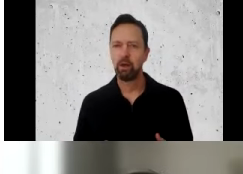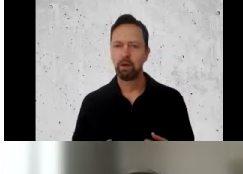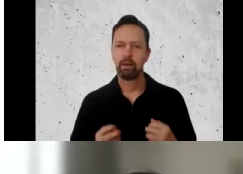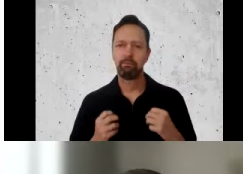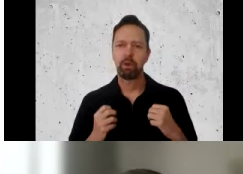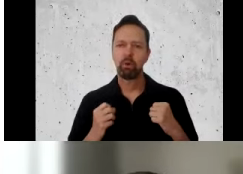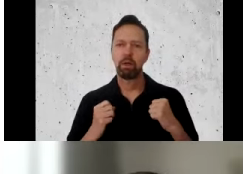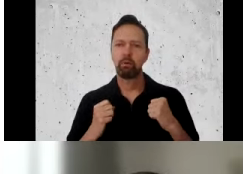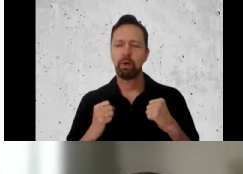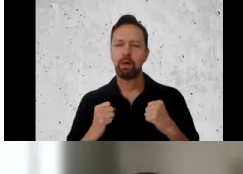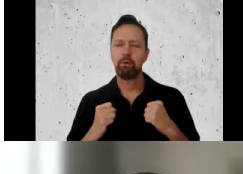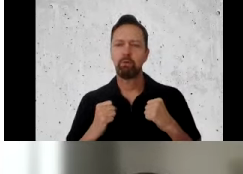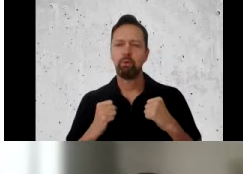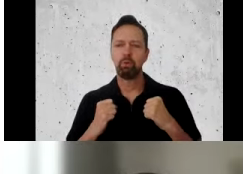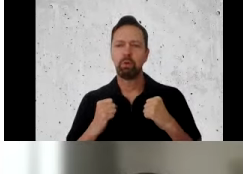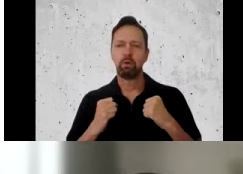existem, né?